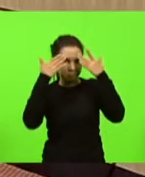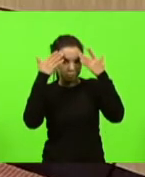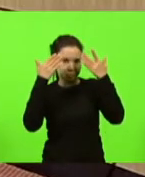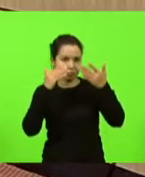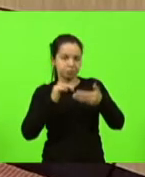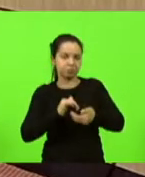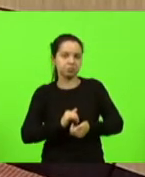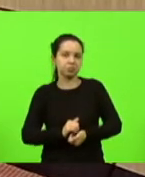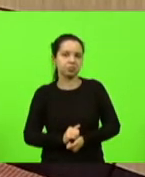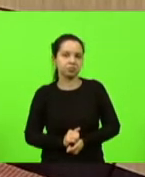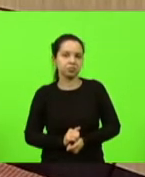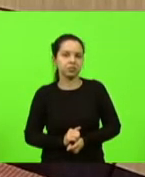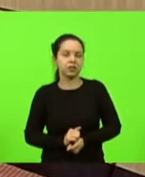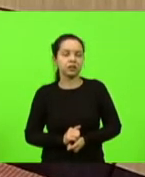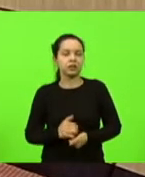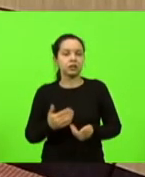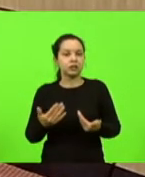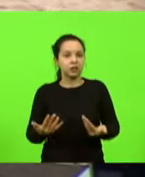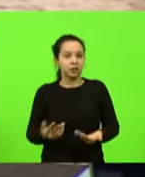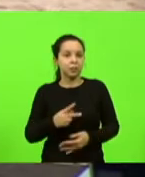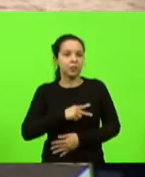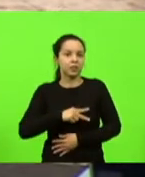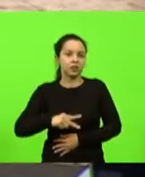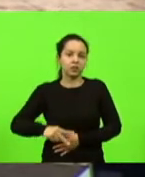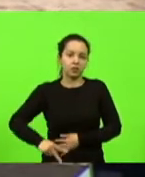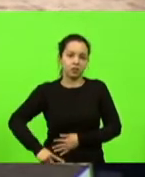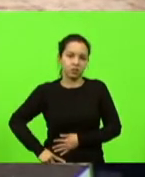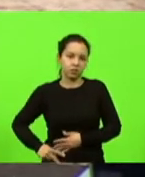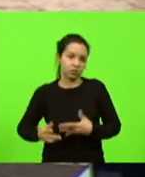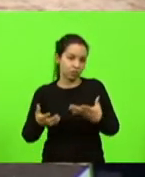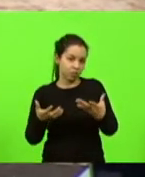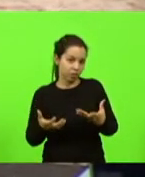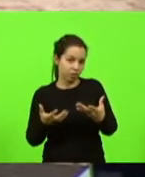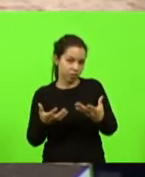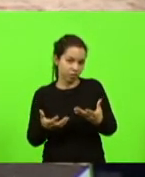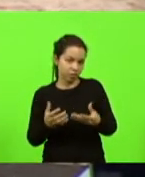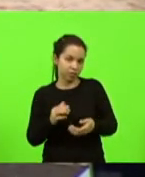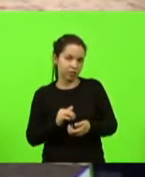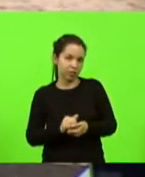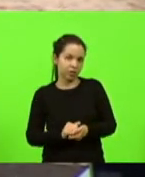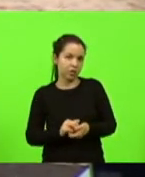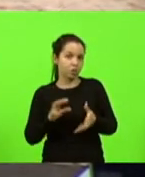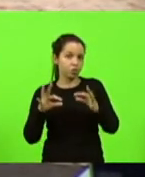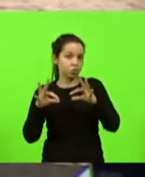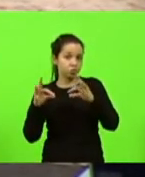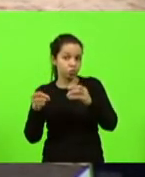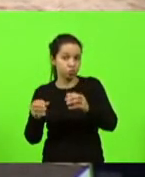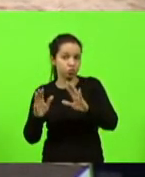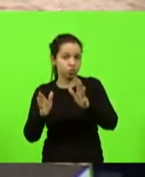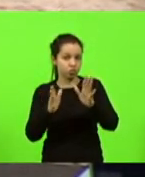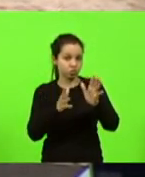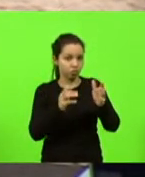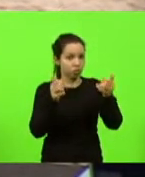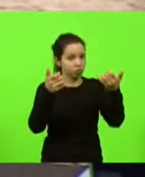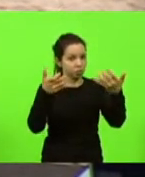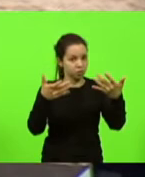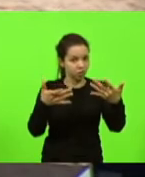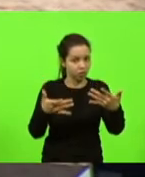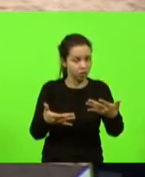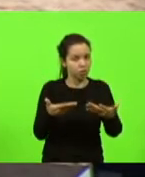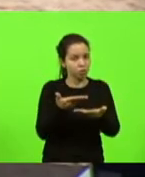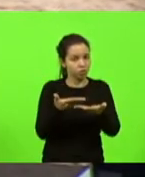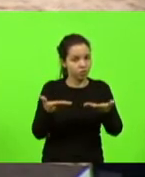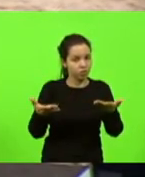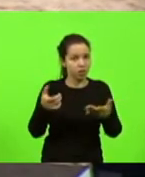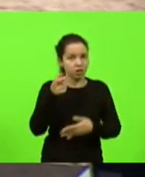Senhor presidente, eu queria... em face de tudo que foi colocado aqui, até para quem está nos